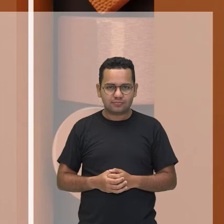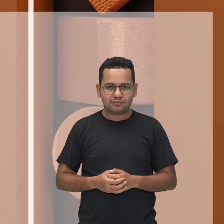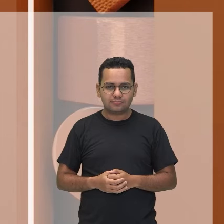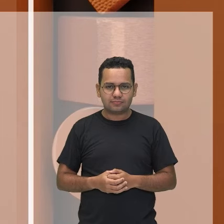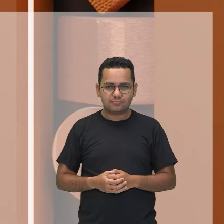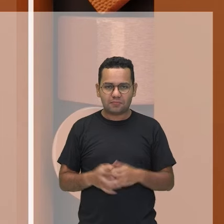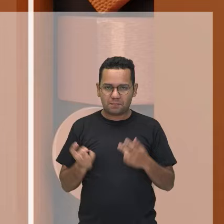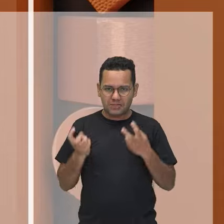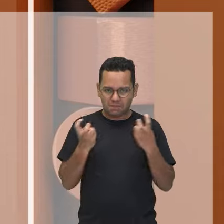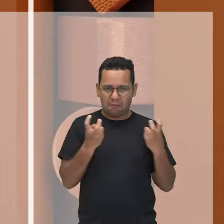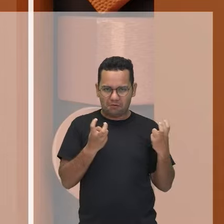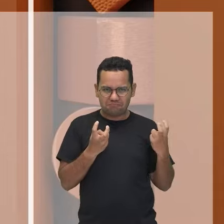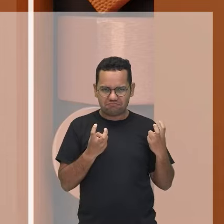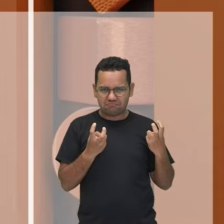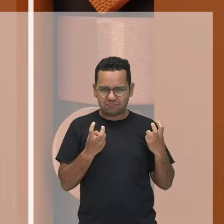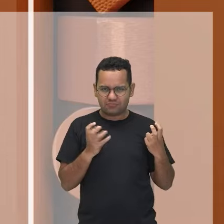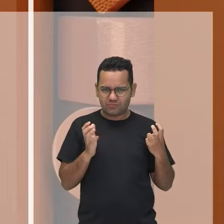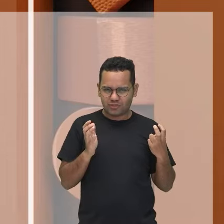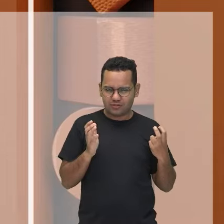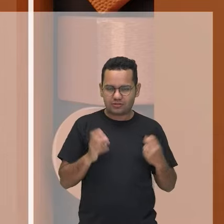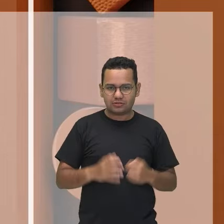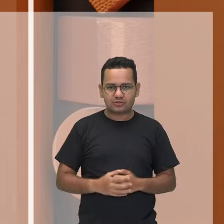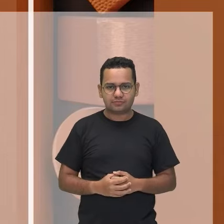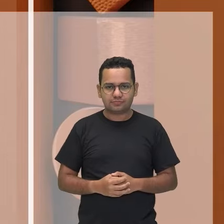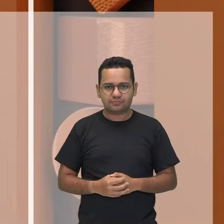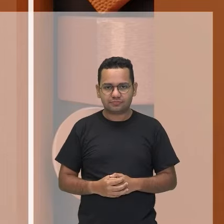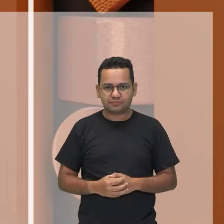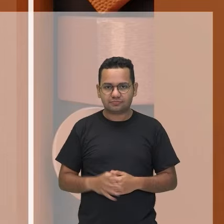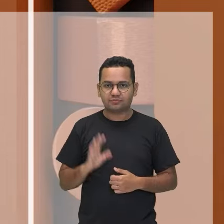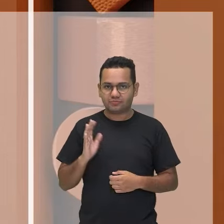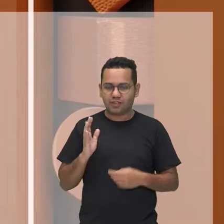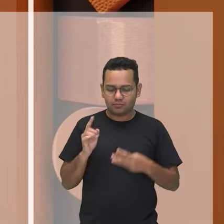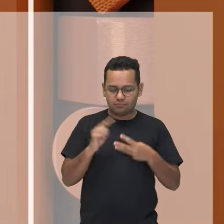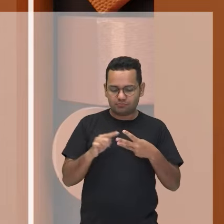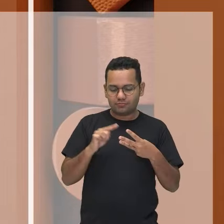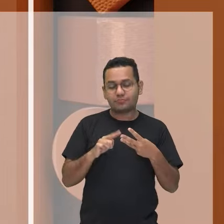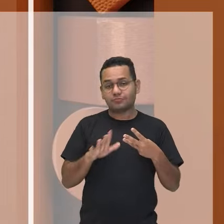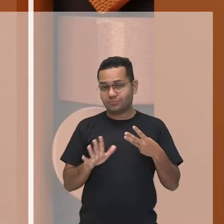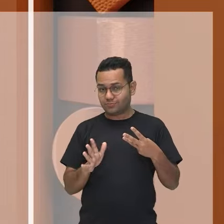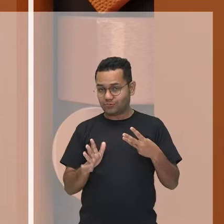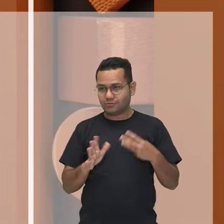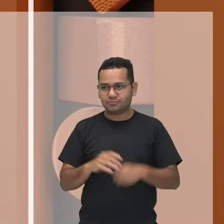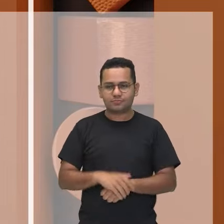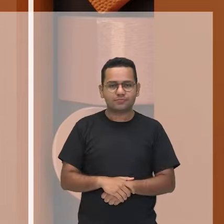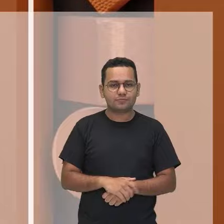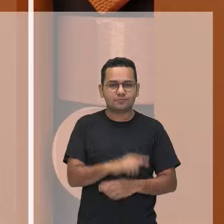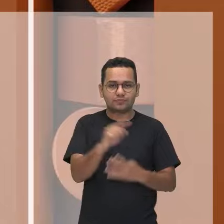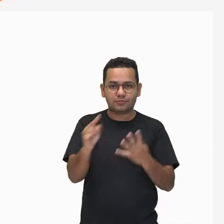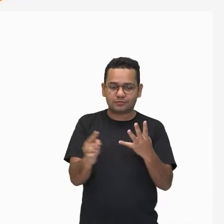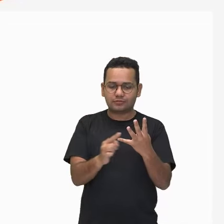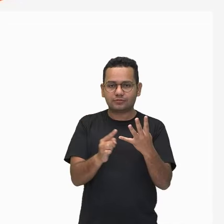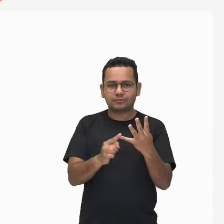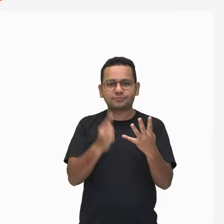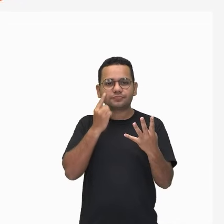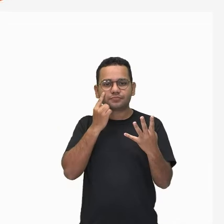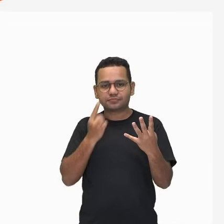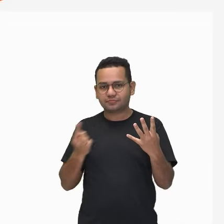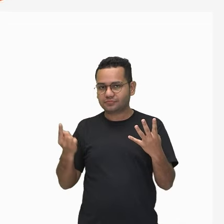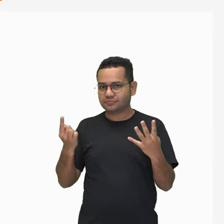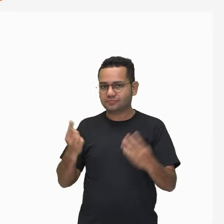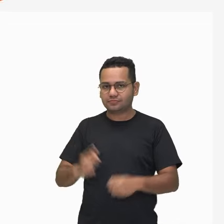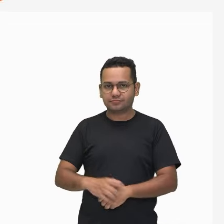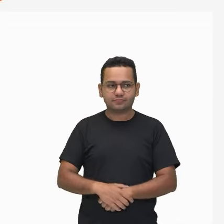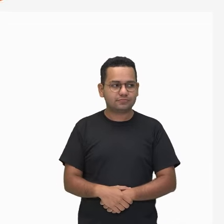captando, né? Já passamos por 3 conhecimentos. Vamos para o 4º conhecimento? Venham